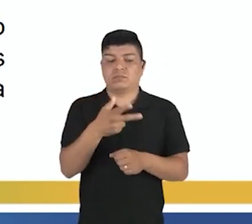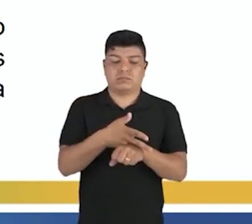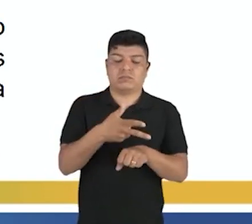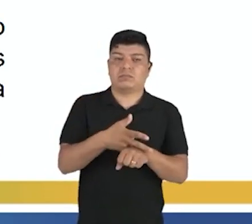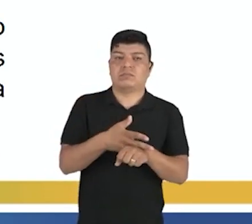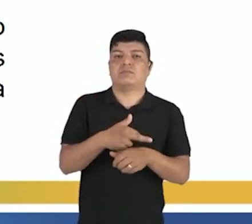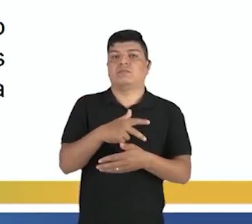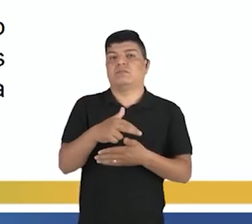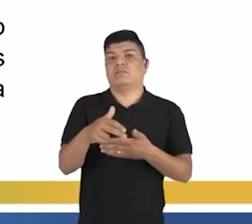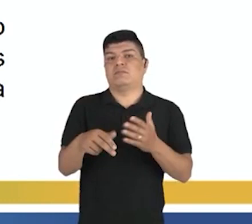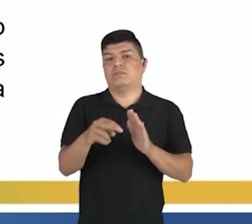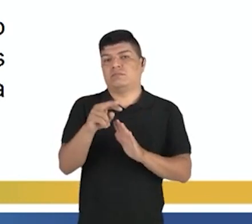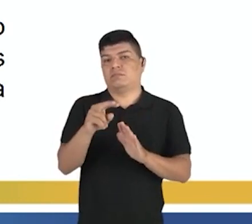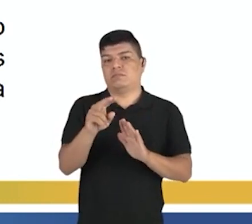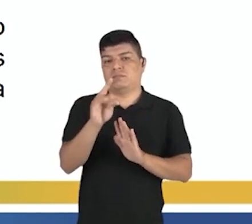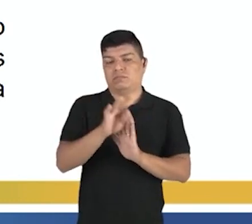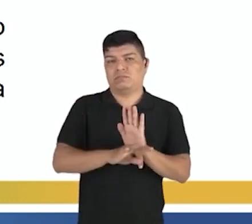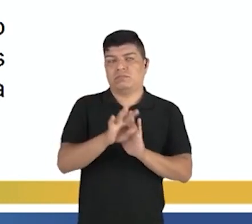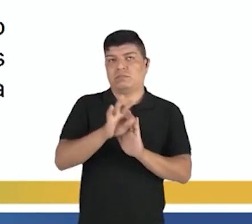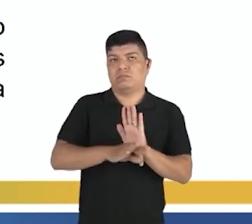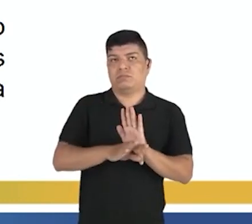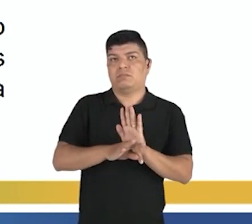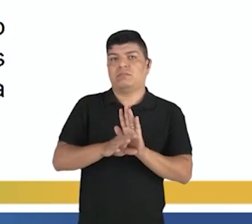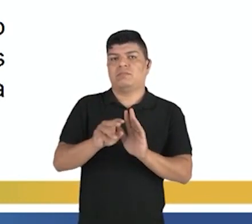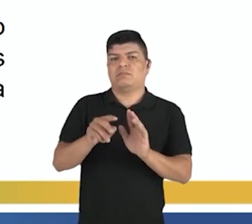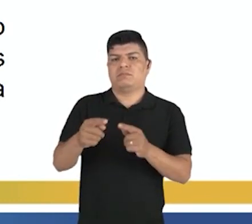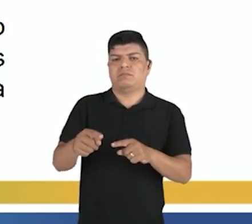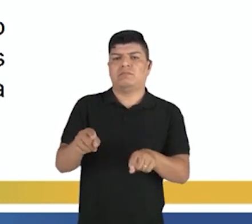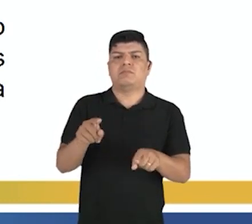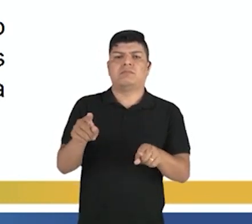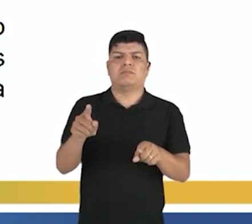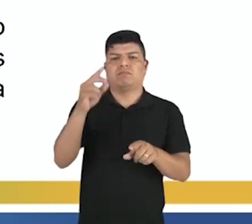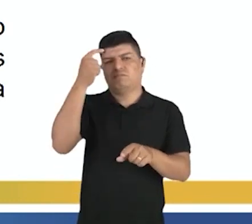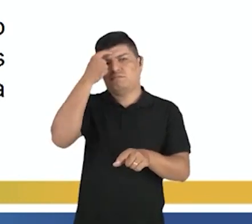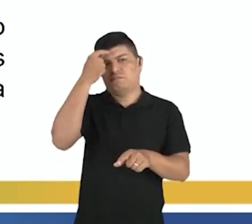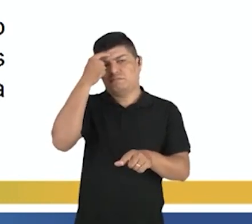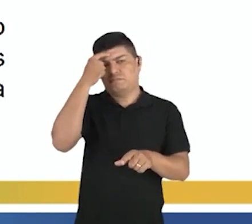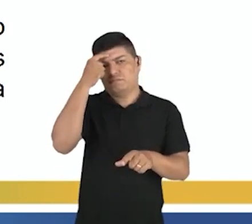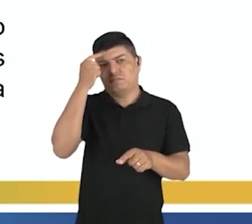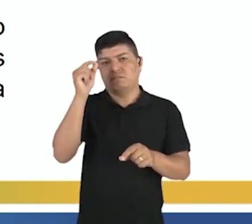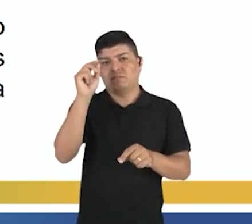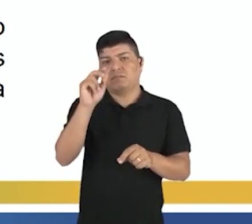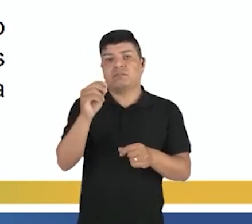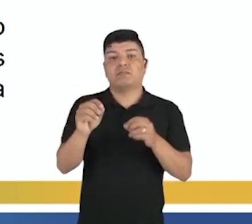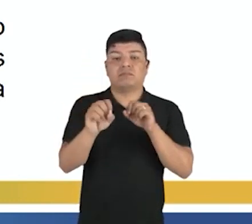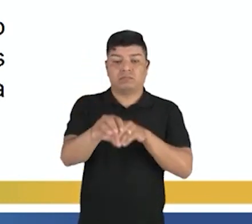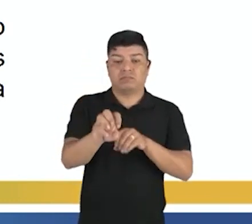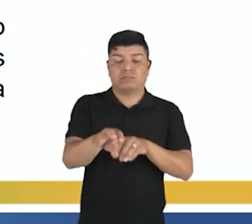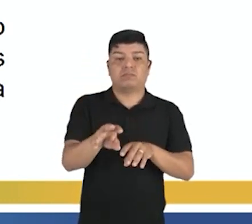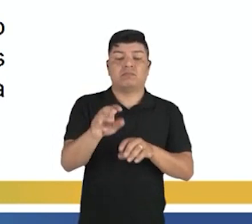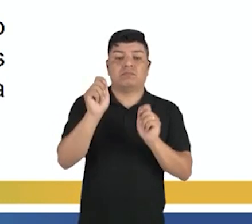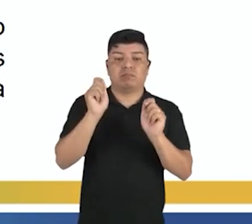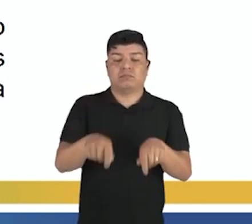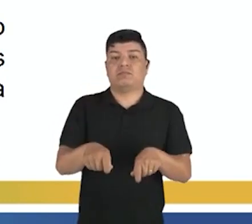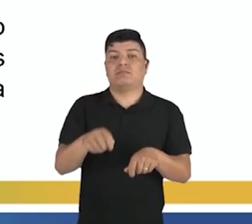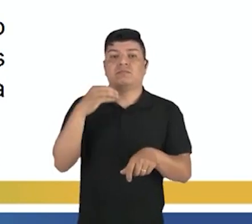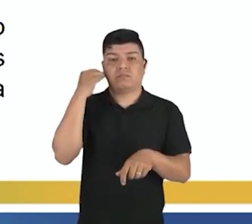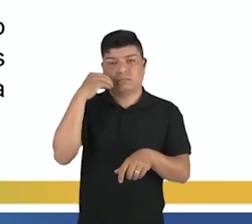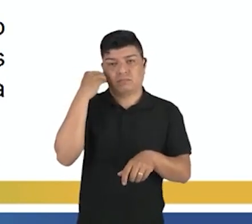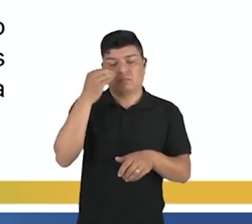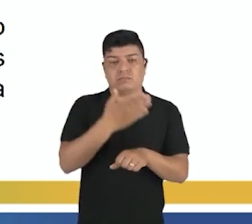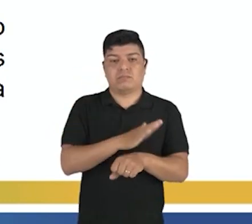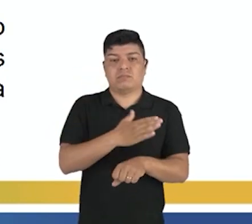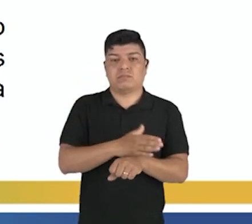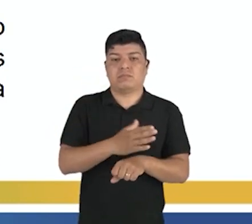diversidade de formas e conteúdos digitais implica em repensar a didática e as possibilidades de experiências